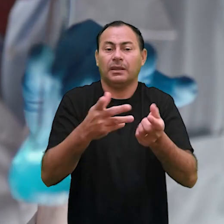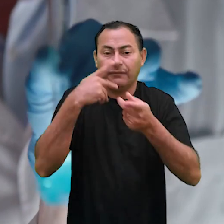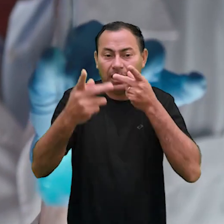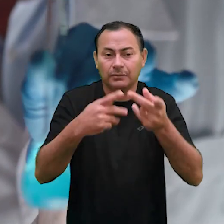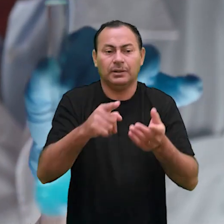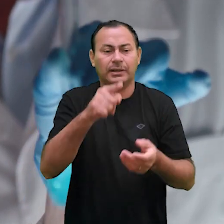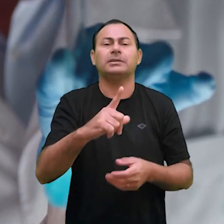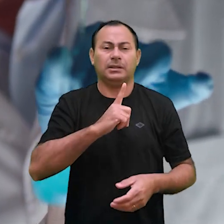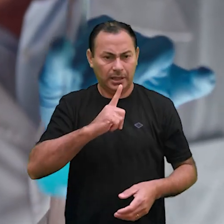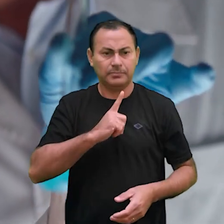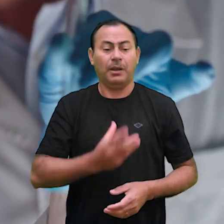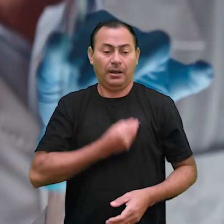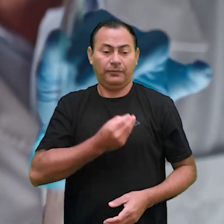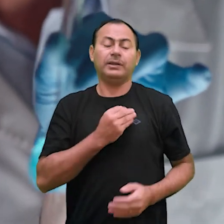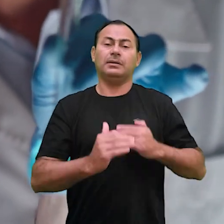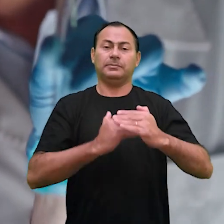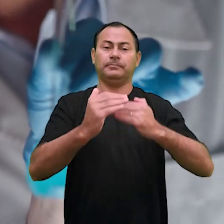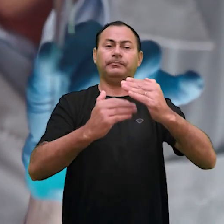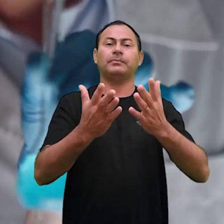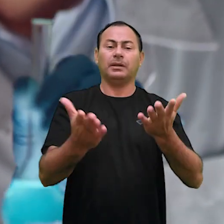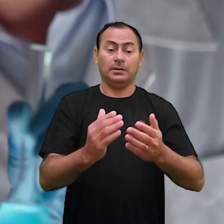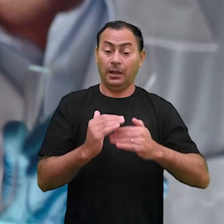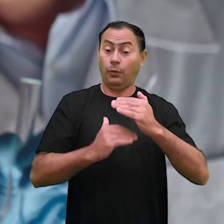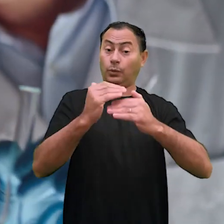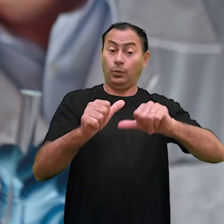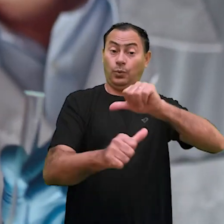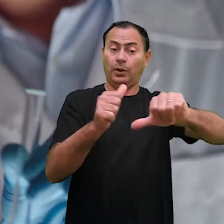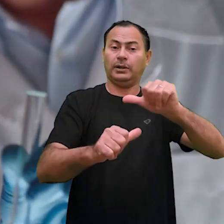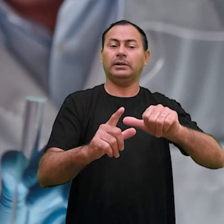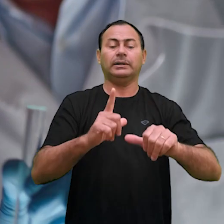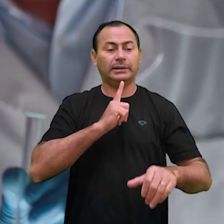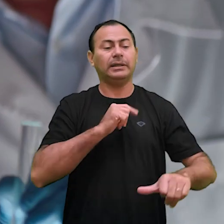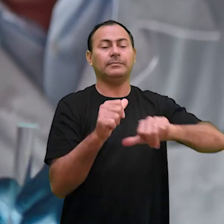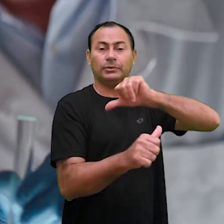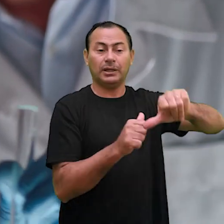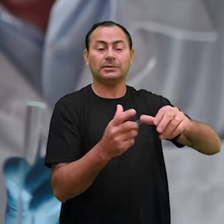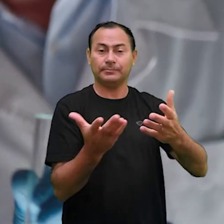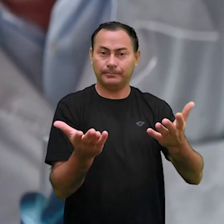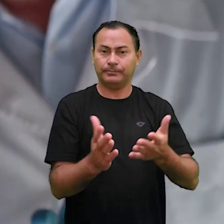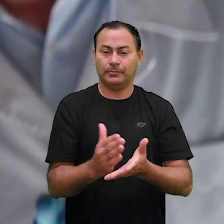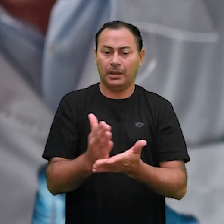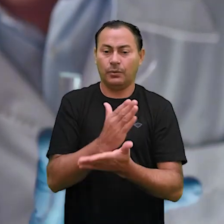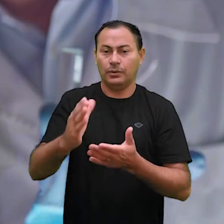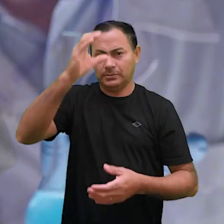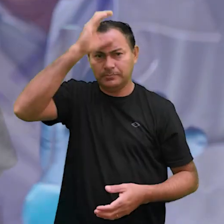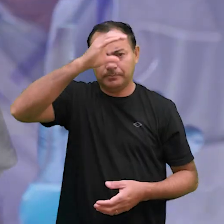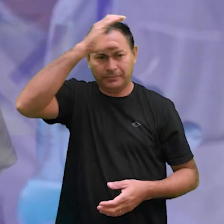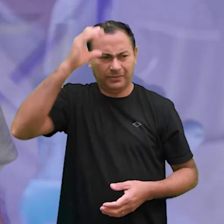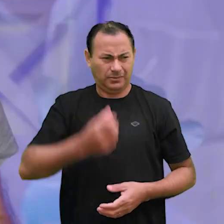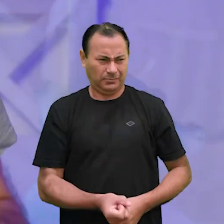mudanças e desenvolvimento e então dizem, isso existe, a vida se desenvolve, isso evolui, isso sofre